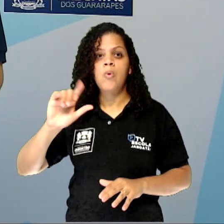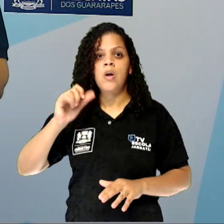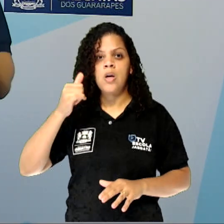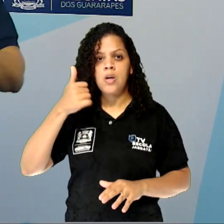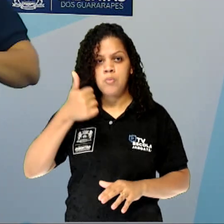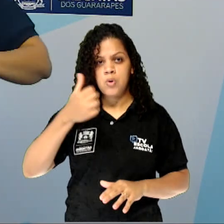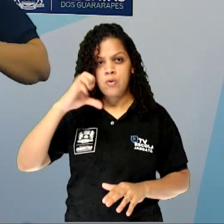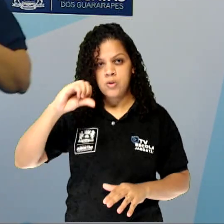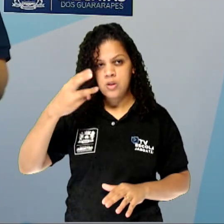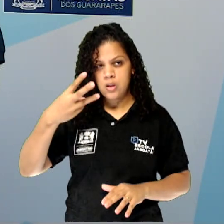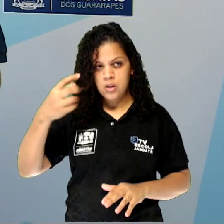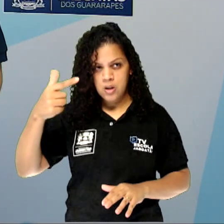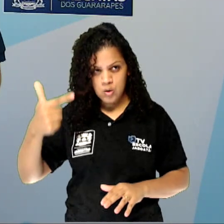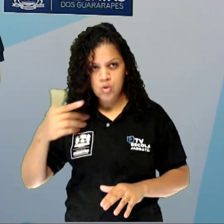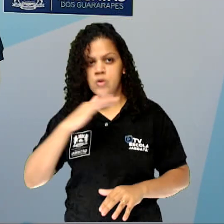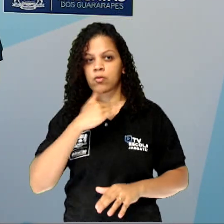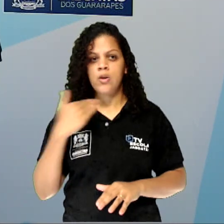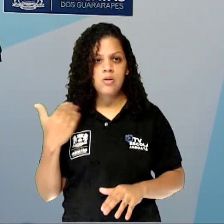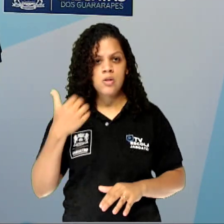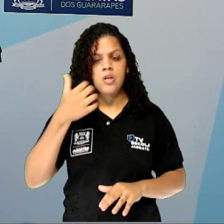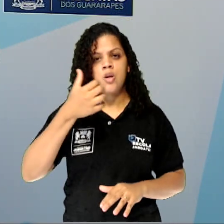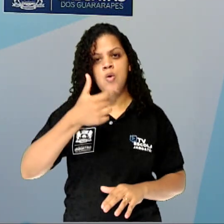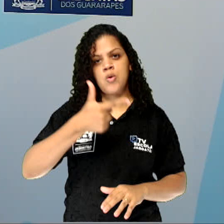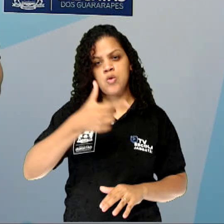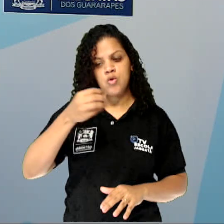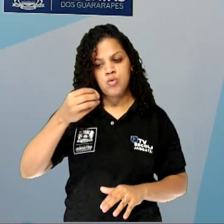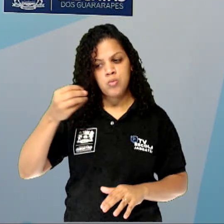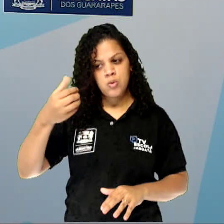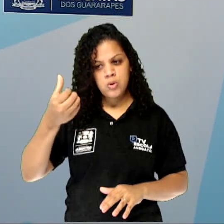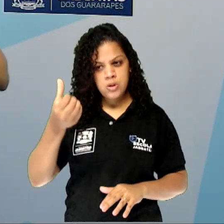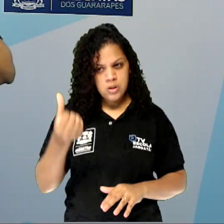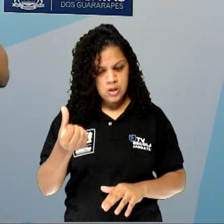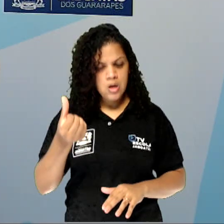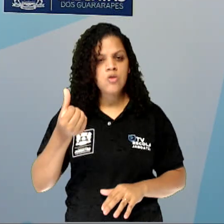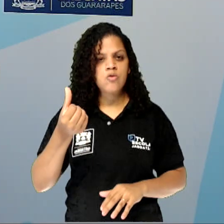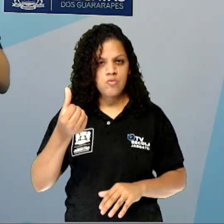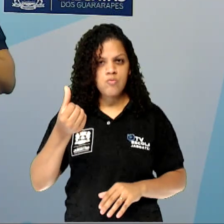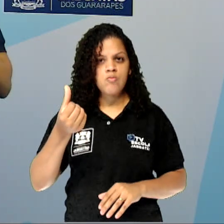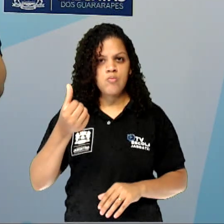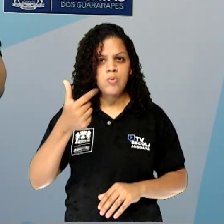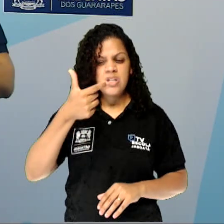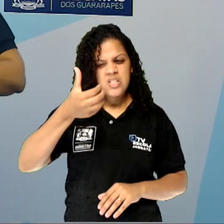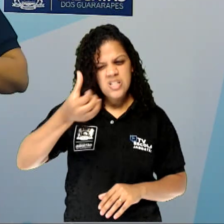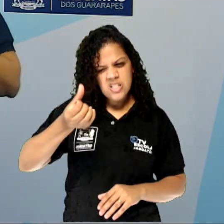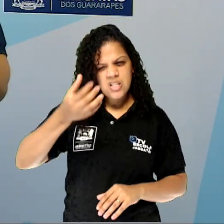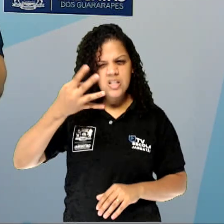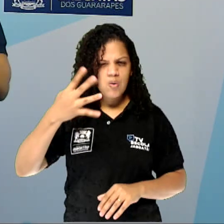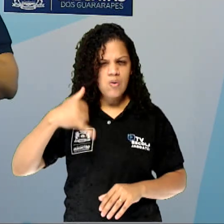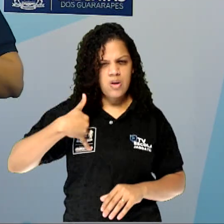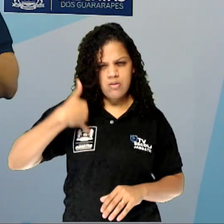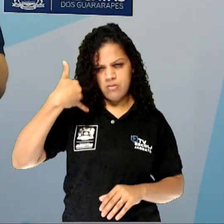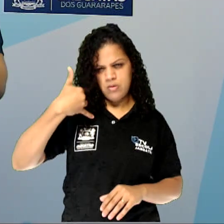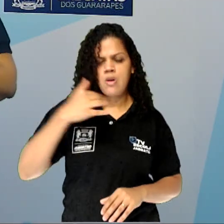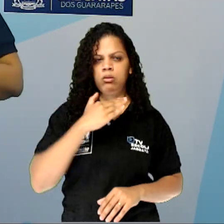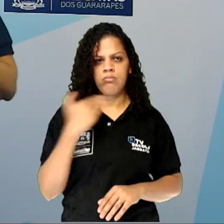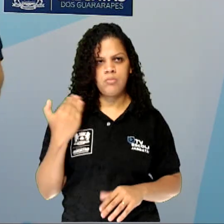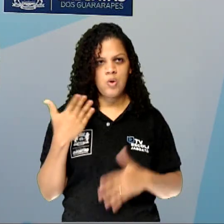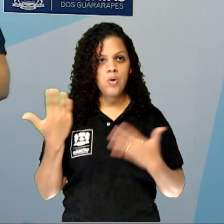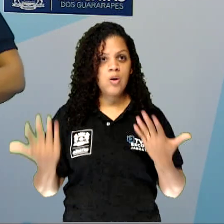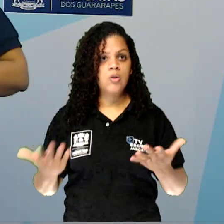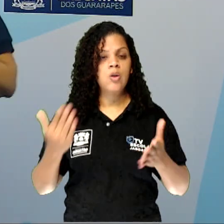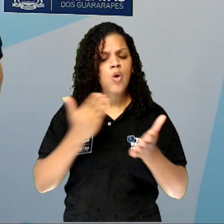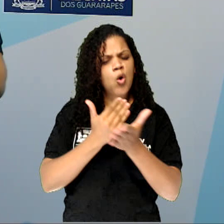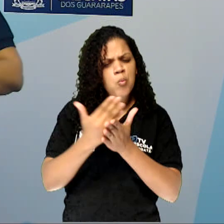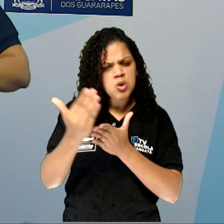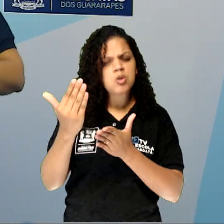2006, aos 74 anos. Né? Então, assim, e tem uma história curiosa. Então, ele começou cedo, ele fazia aula de